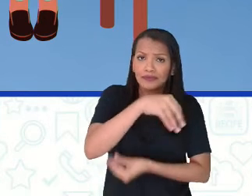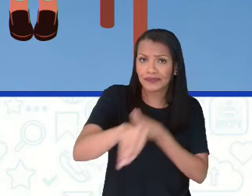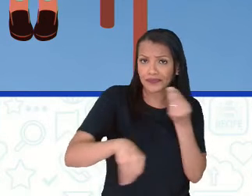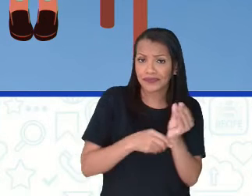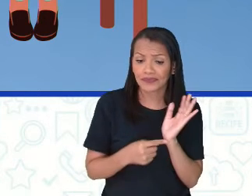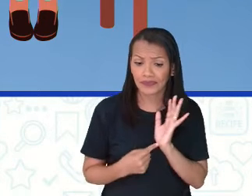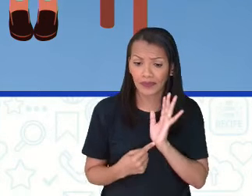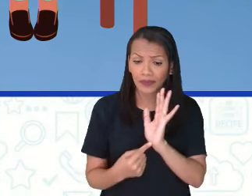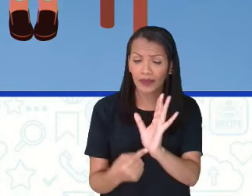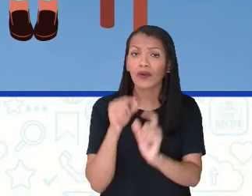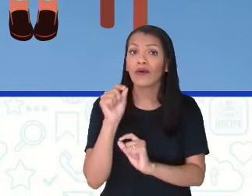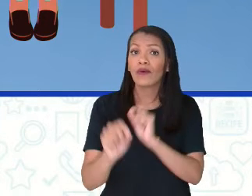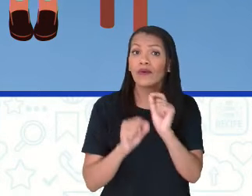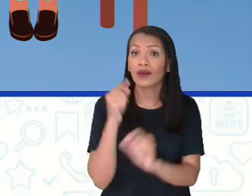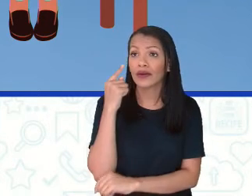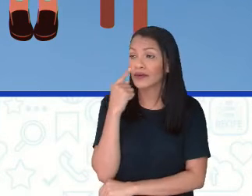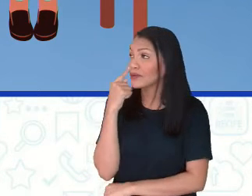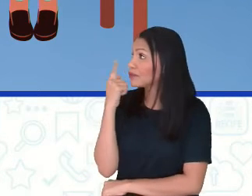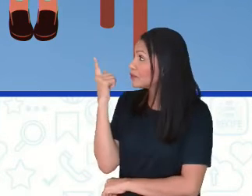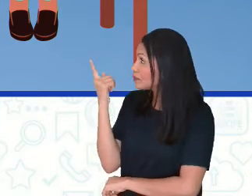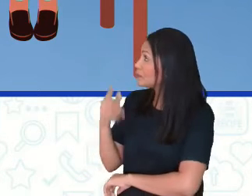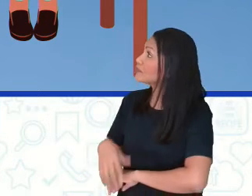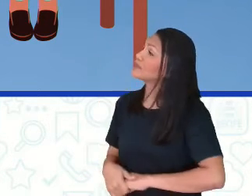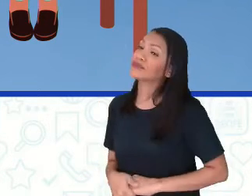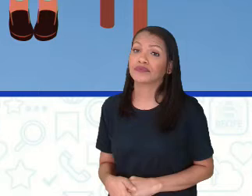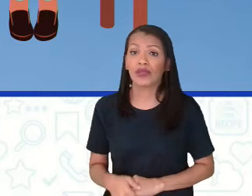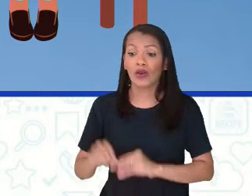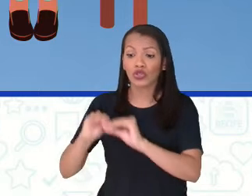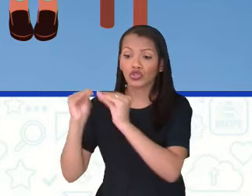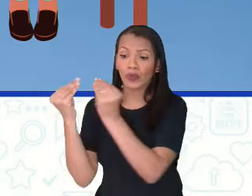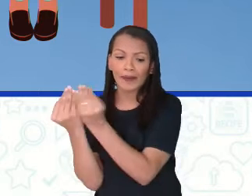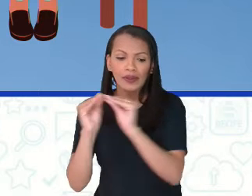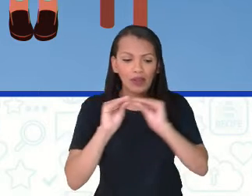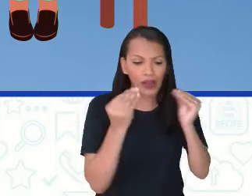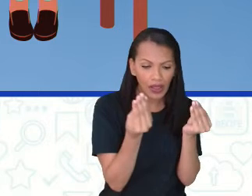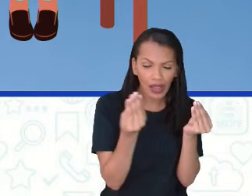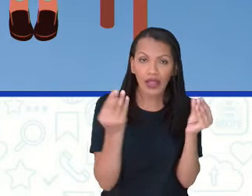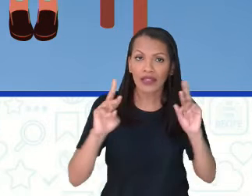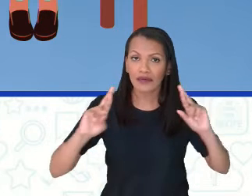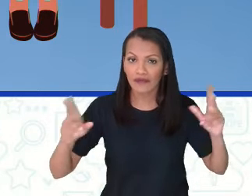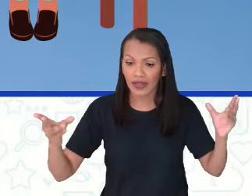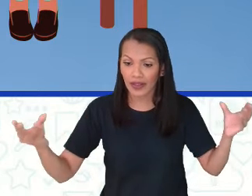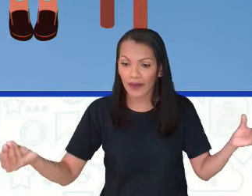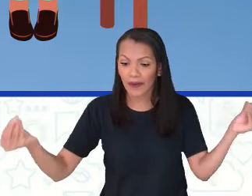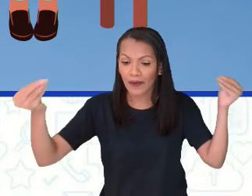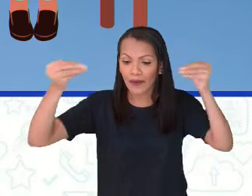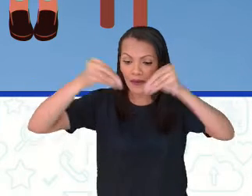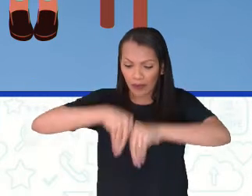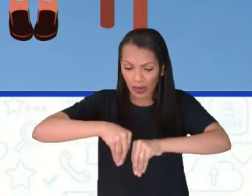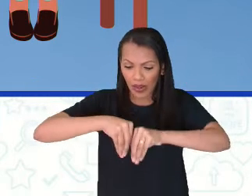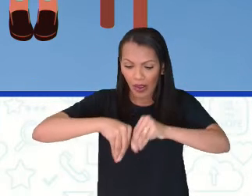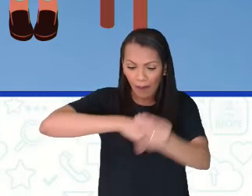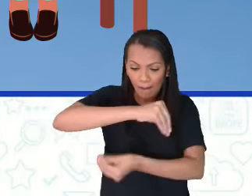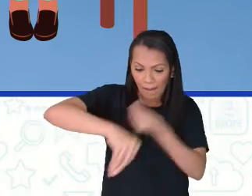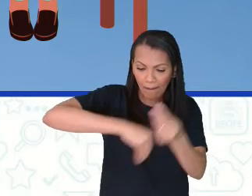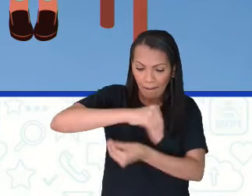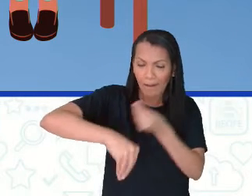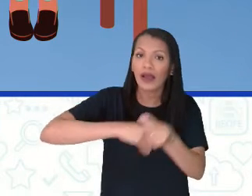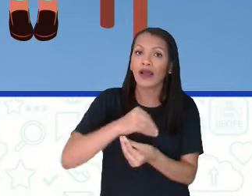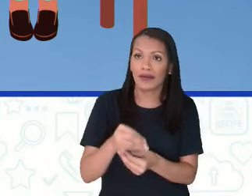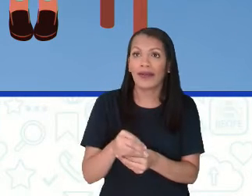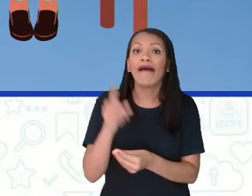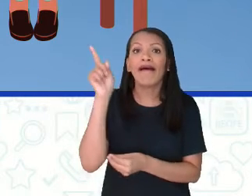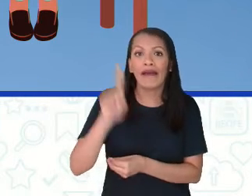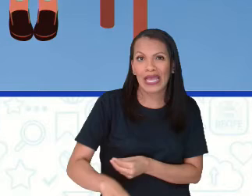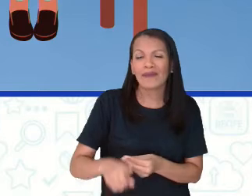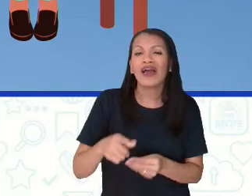uma única fase, olha o que eu trouxe para lermos juntos. As misturas homogêneas são mais difíceis de serem